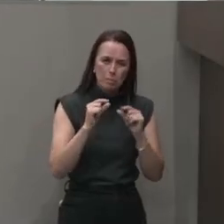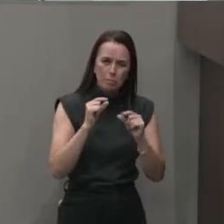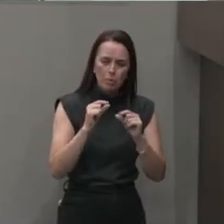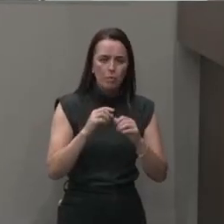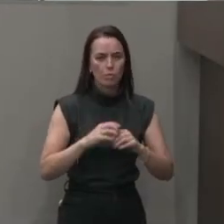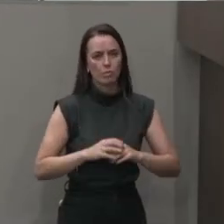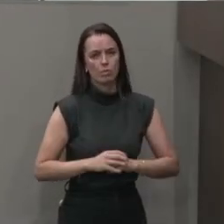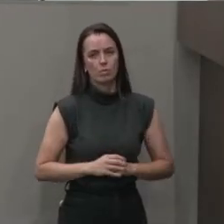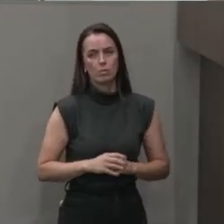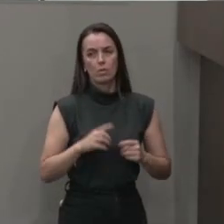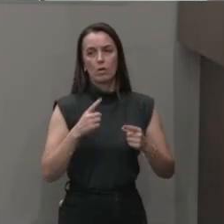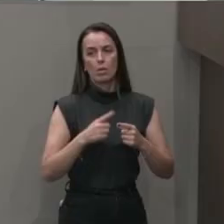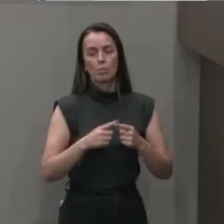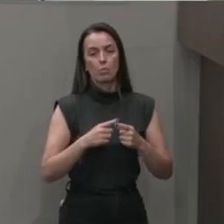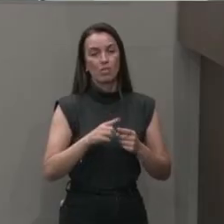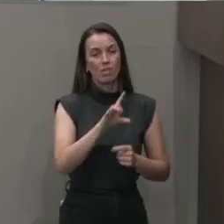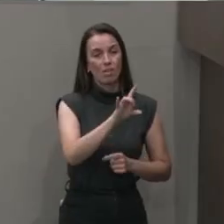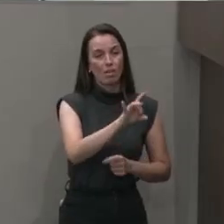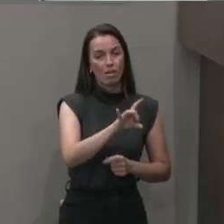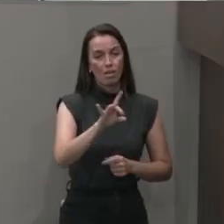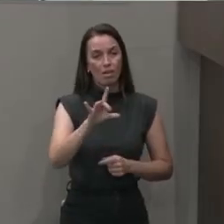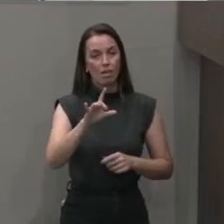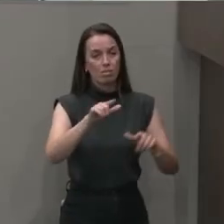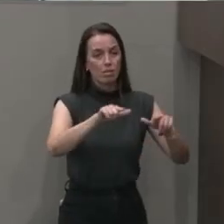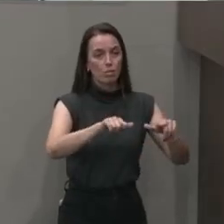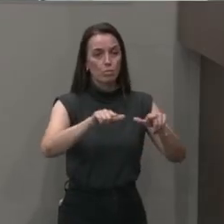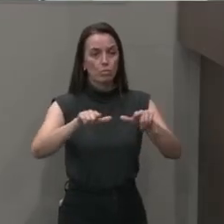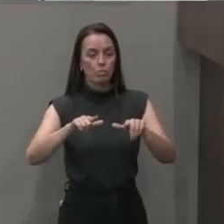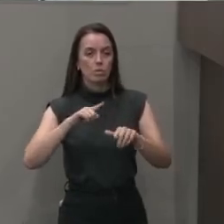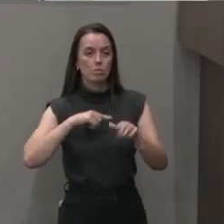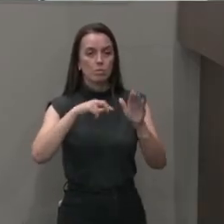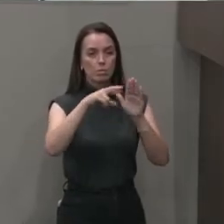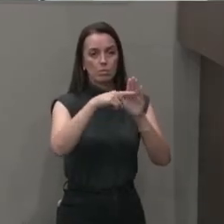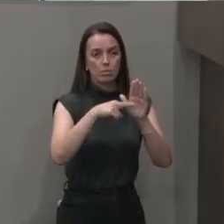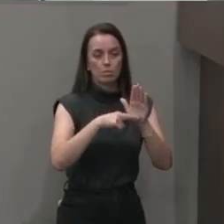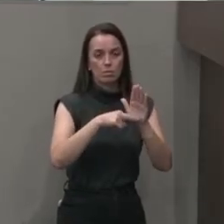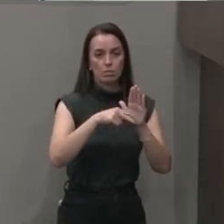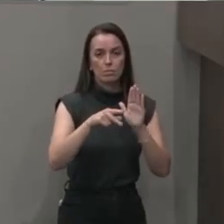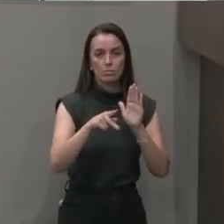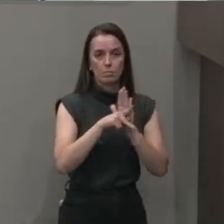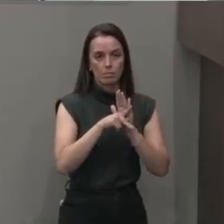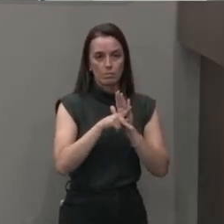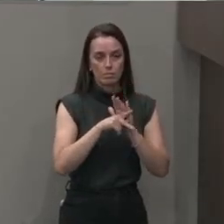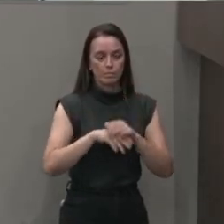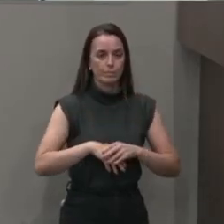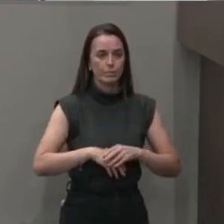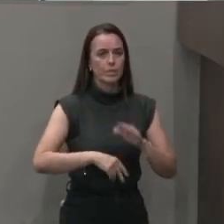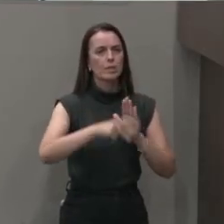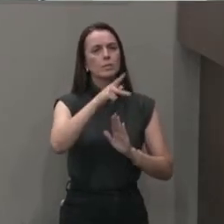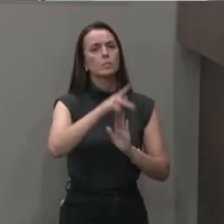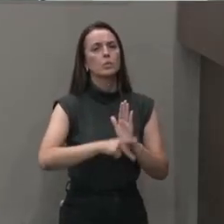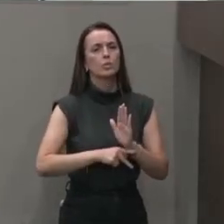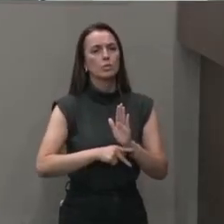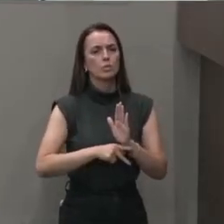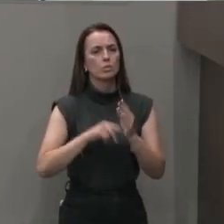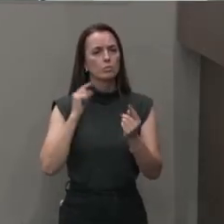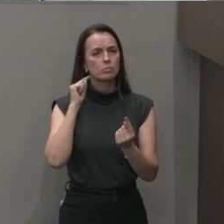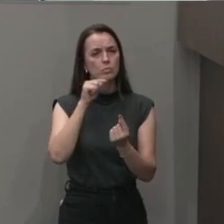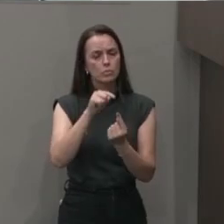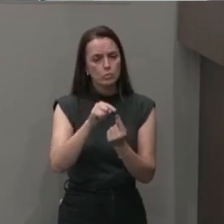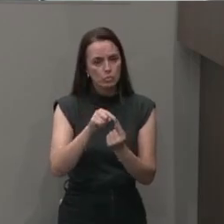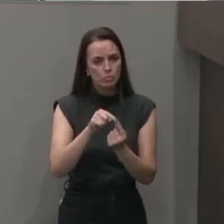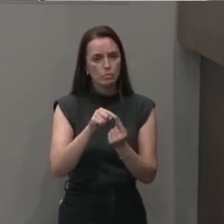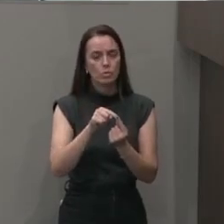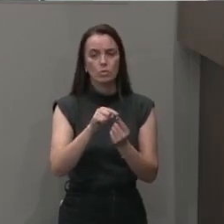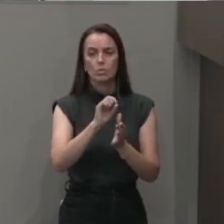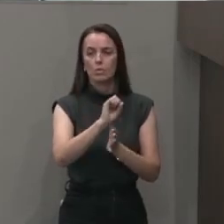Porque cada lugar tem a sua regulamentação. Esse projeto, senhores, visa, primeiramente, trazer a